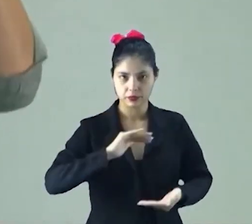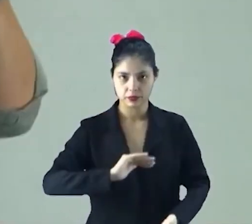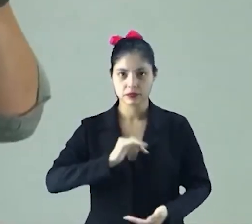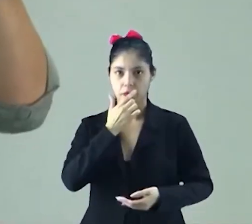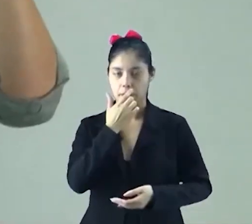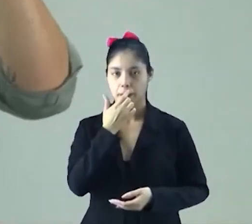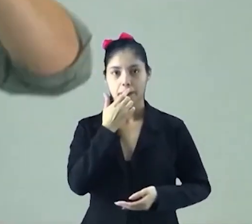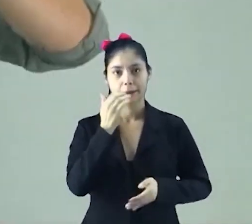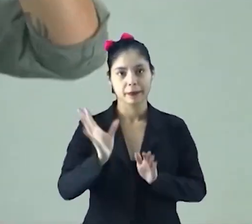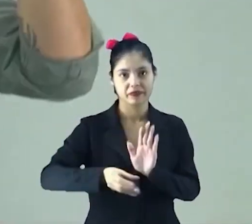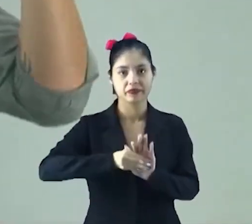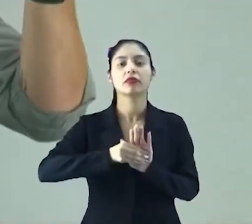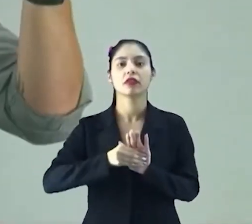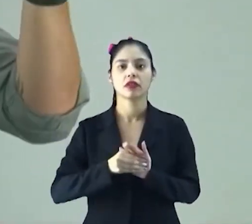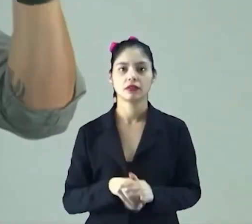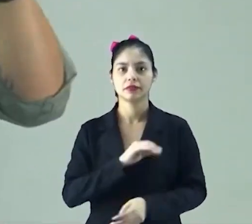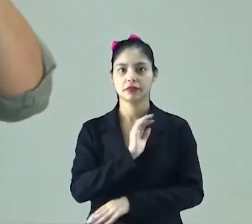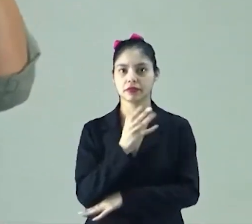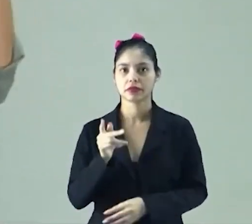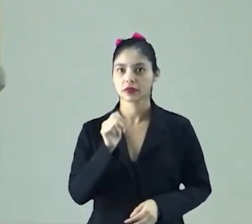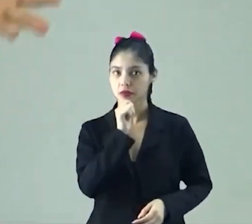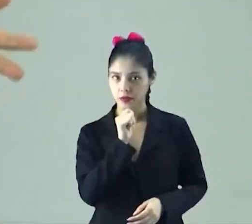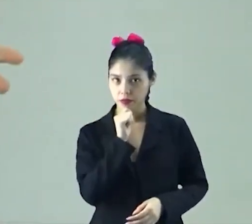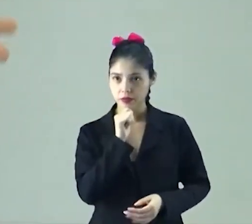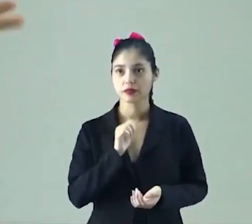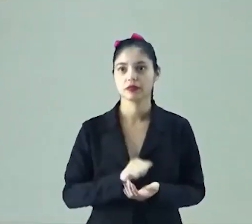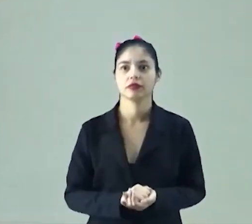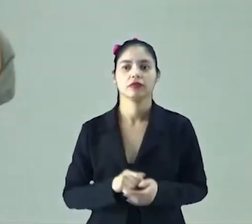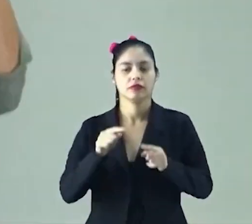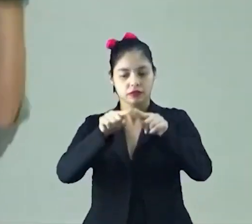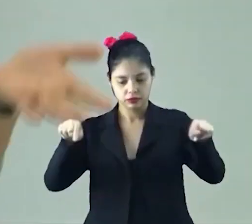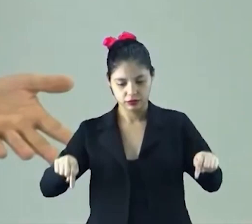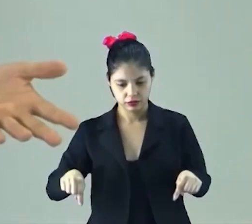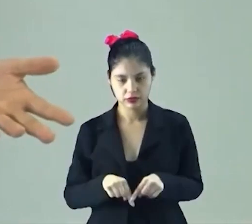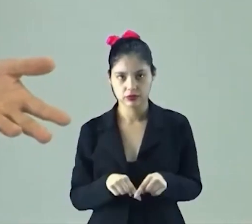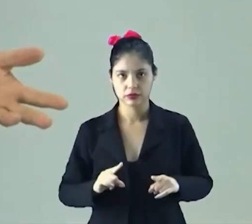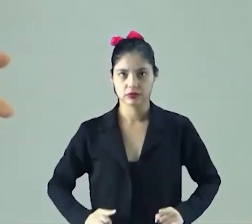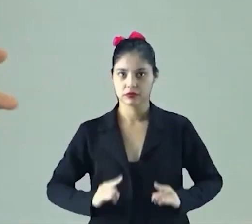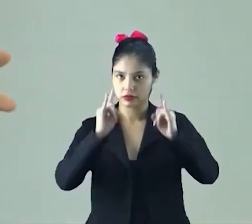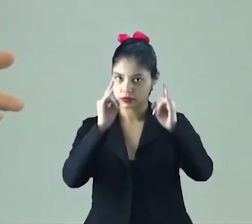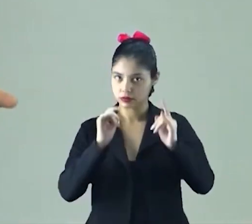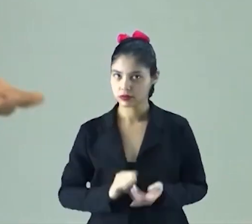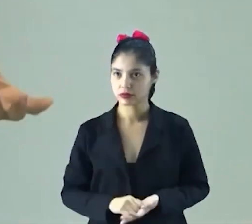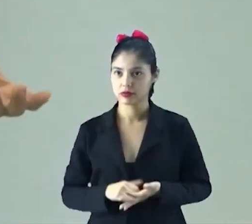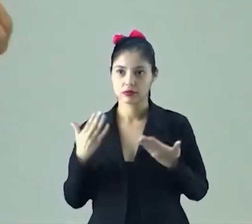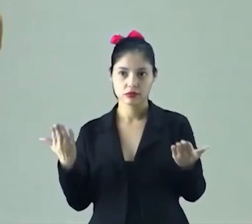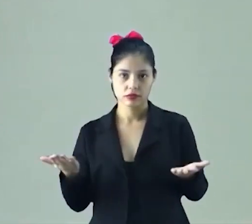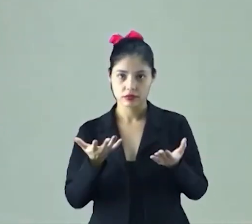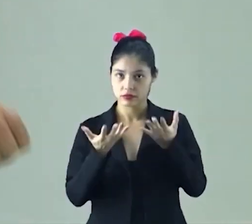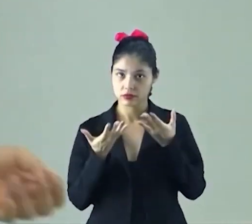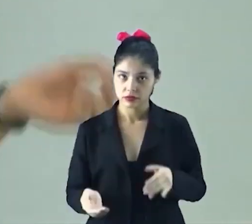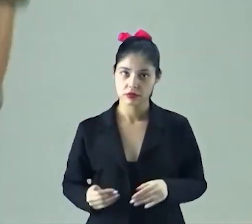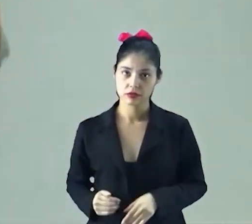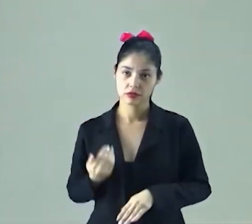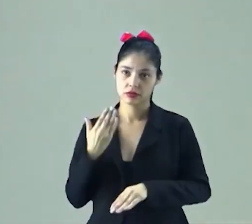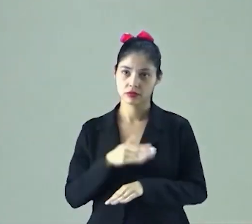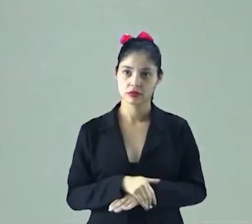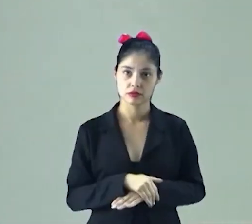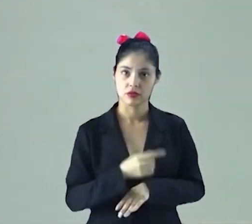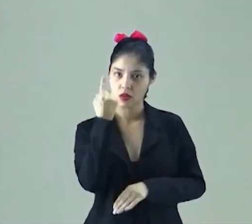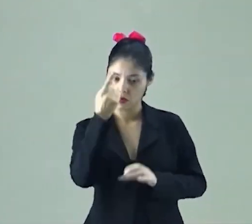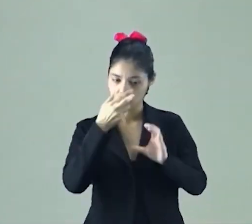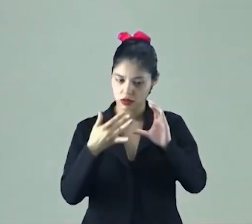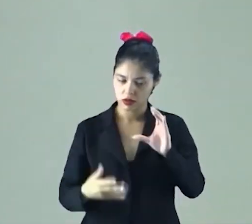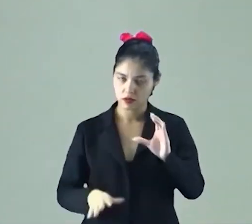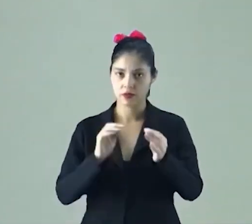fica dentro de uma prateleira, que fica dentro de um armário, que fica dentro de uma sala, que fica dentro de um prédio. E aí, quando ele quer acessar, por exemplo, uma